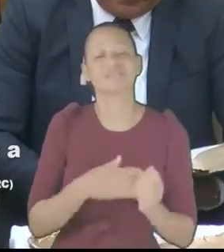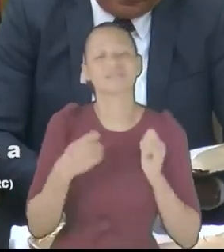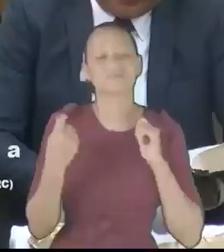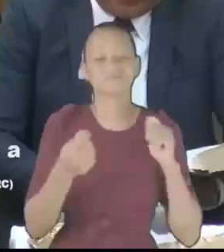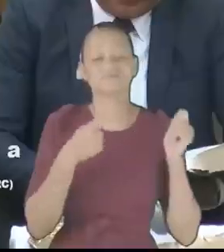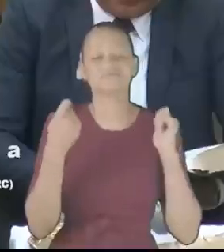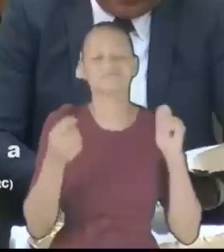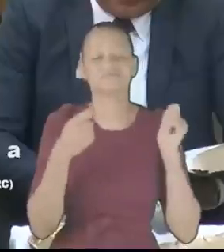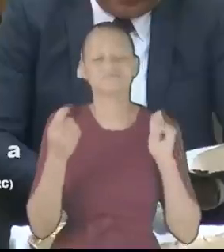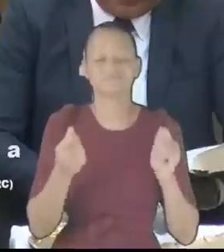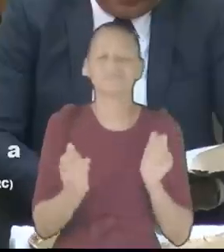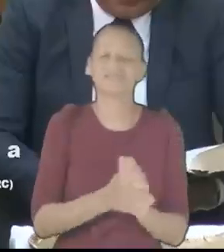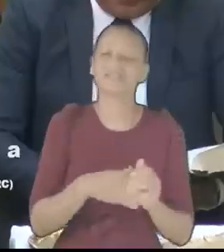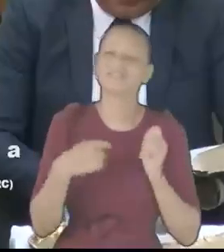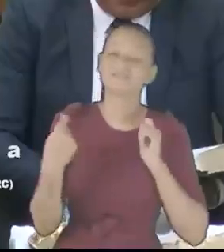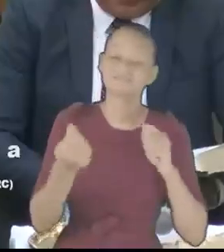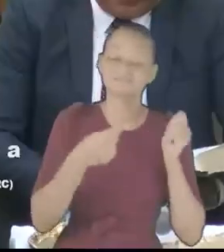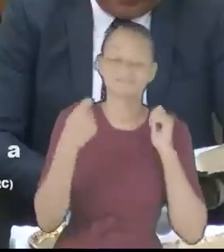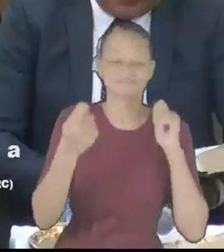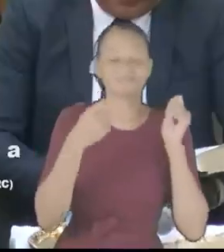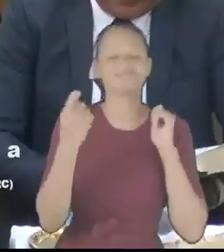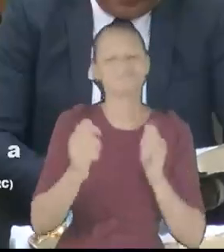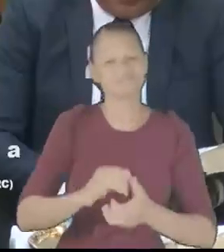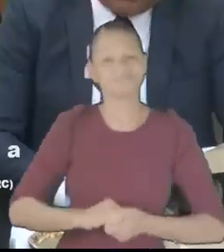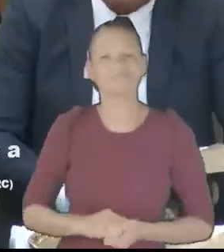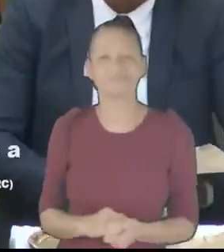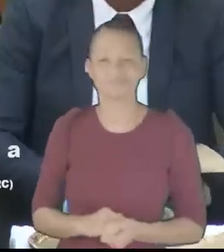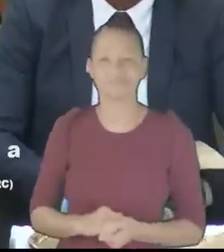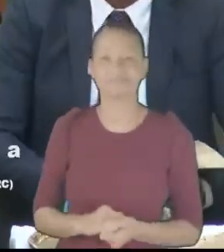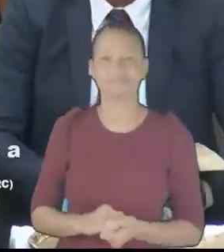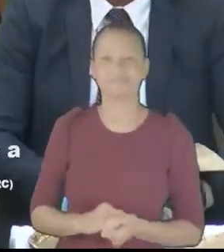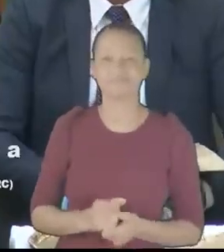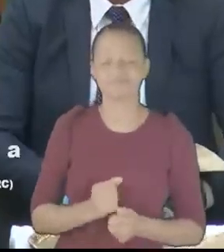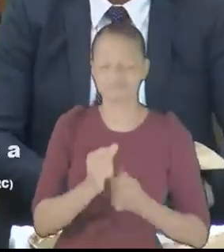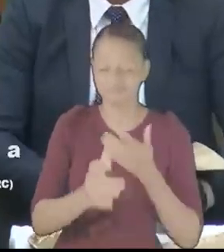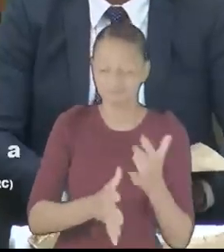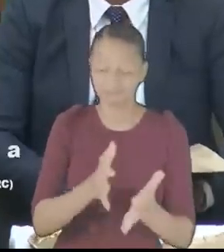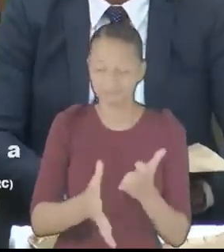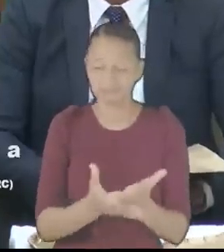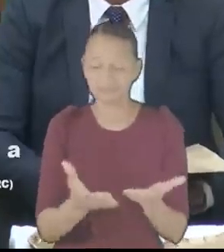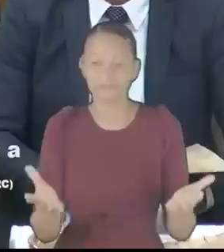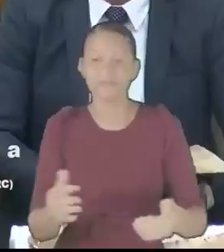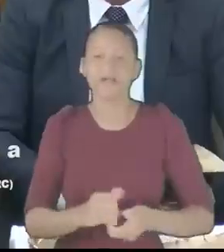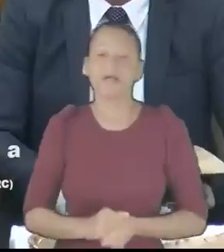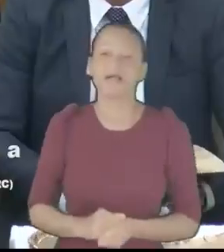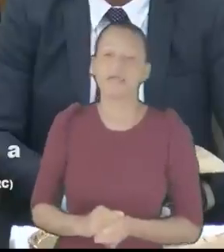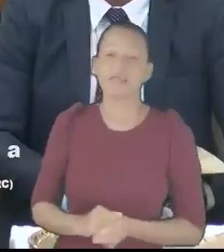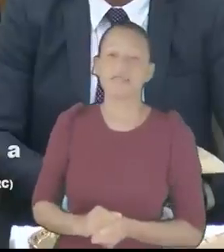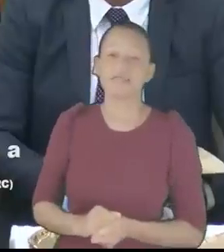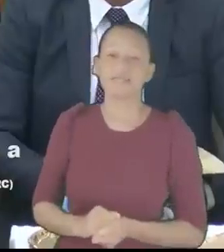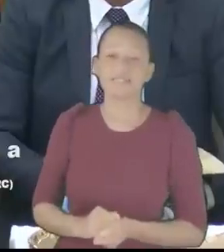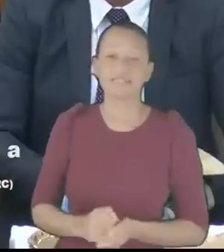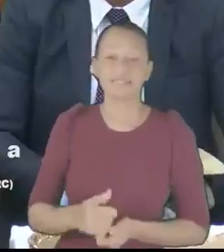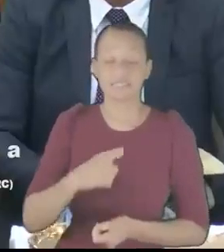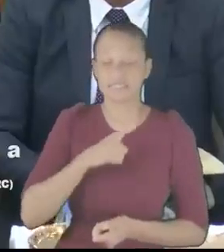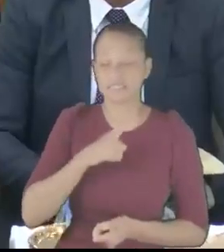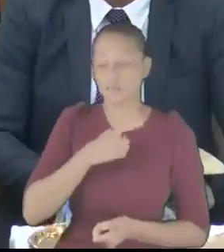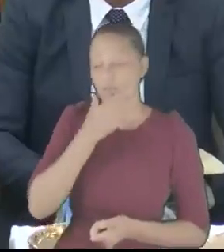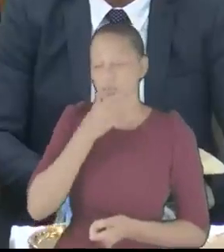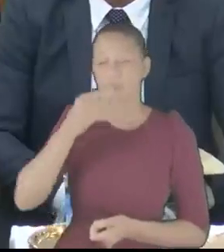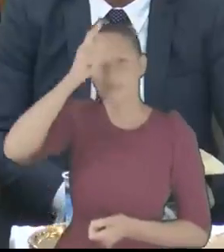Aleluia, aleluia. Dizem que quando foi Martinho